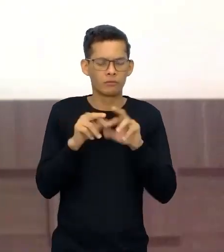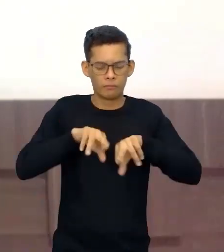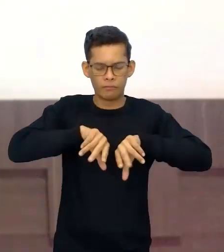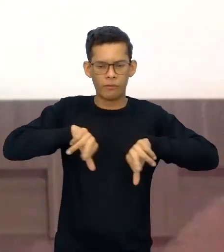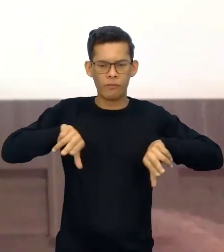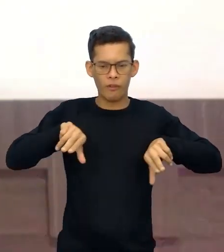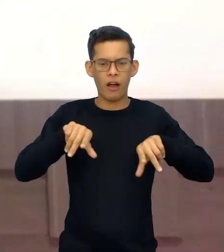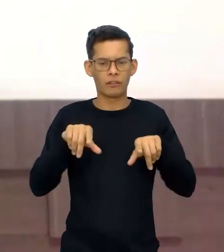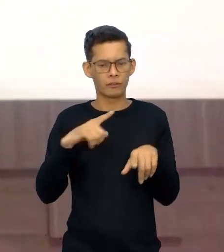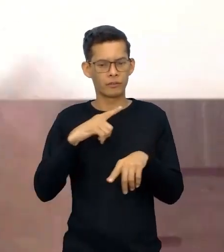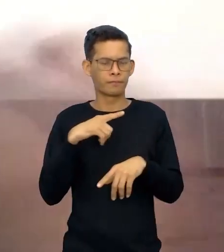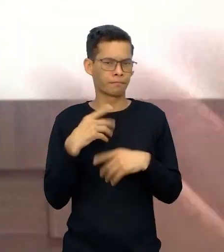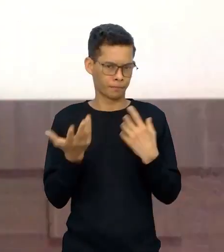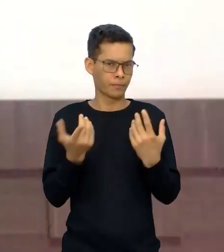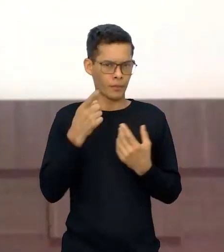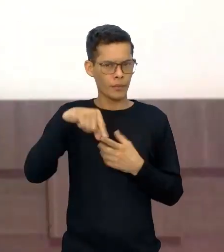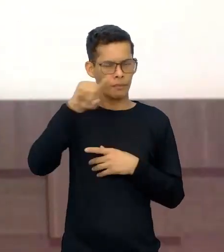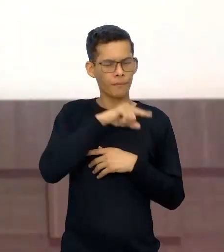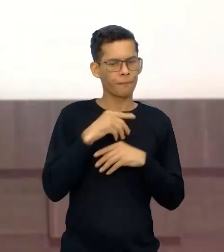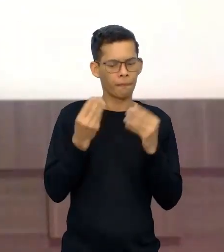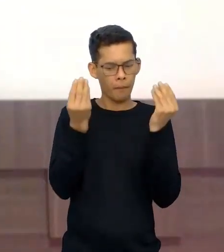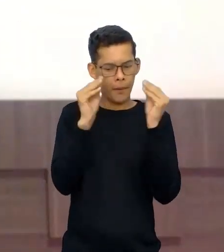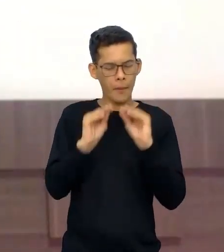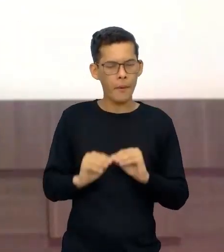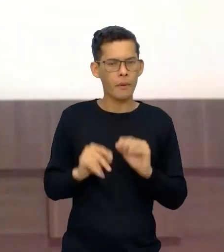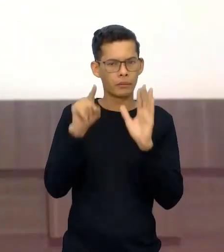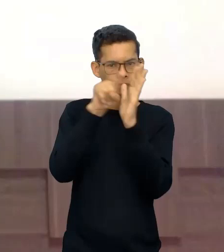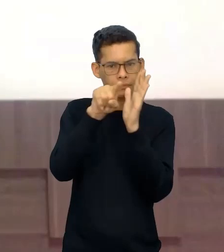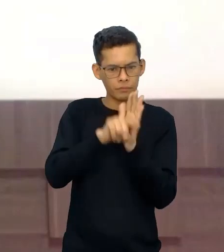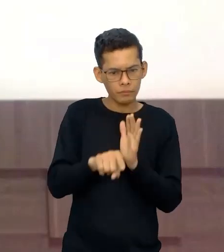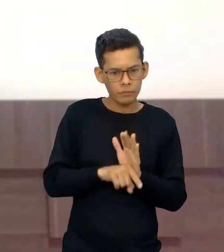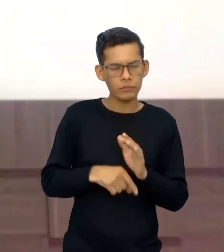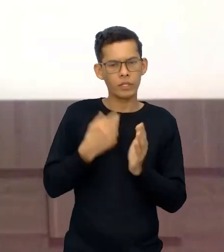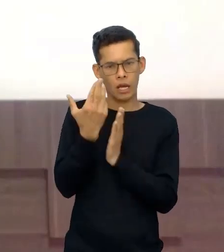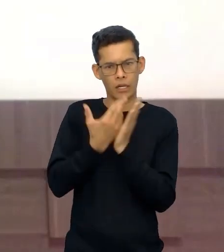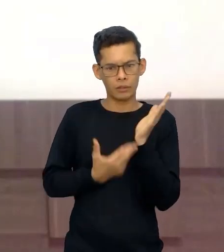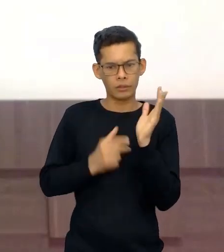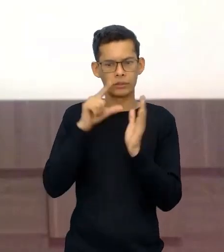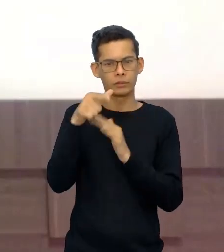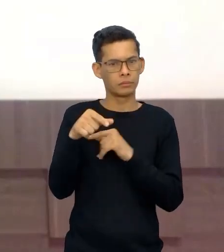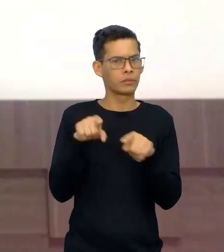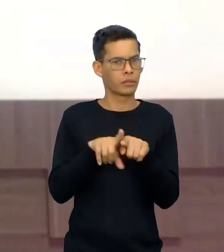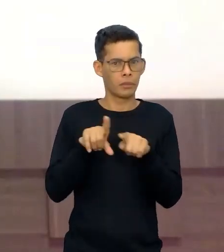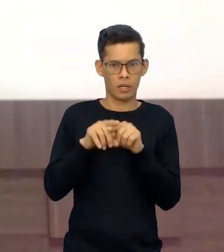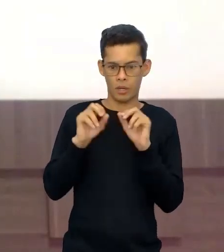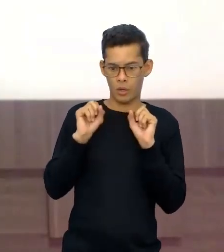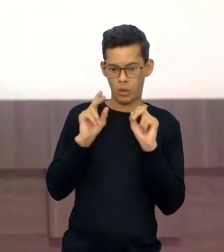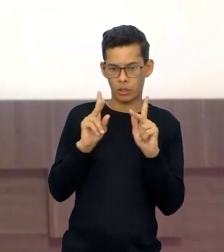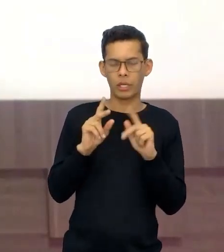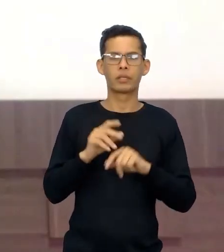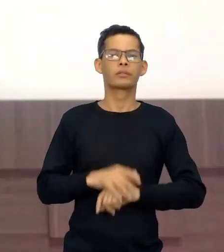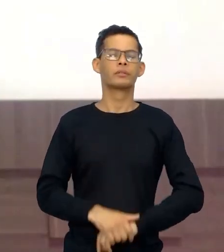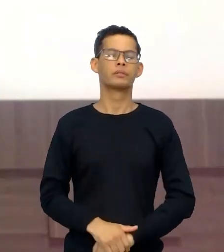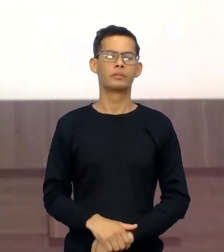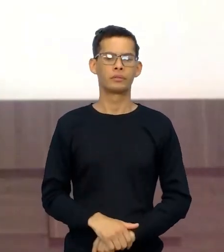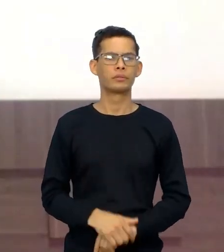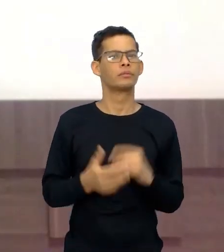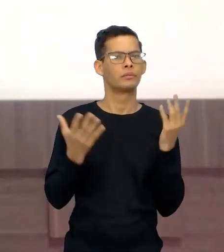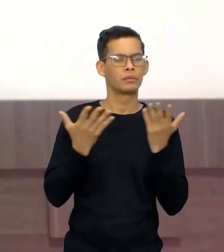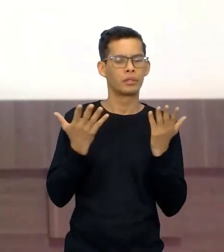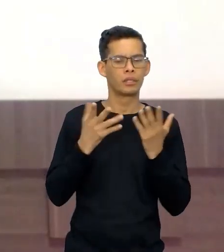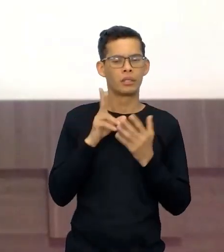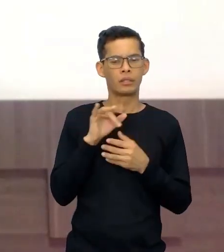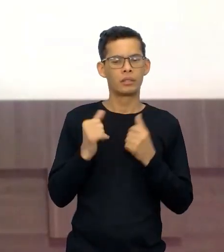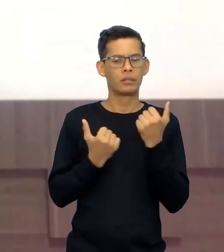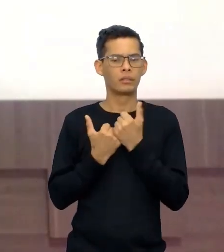incitar eles a deixar perguntas anotadas aí para um possível relatório. Tudo bem até aí? Bom, e agora no próximo